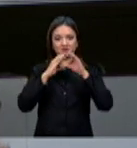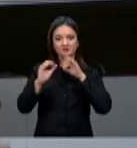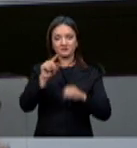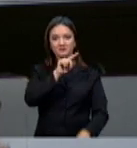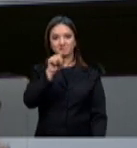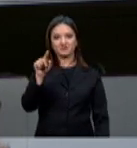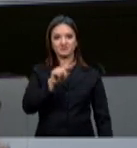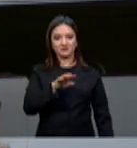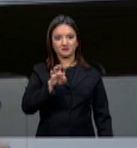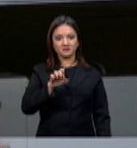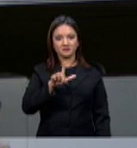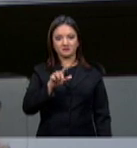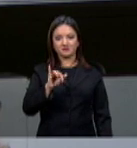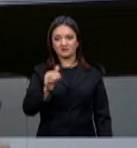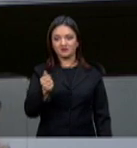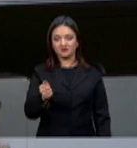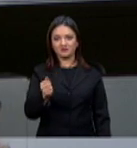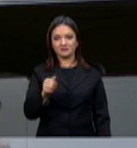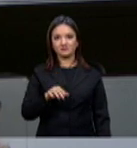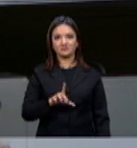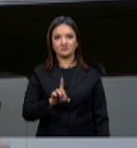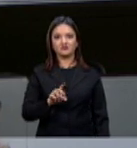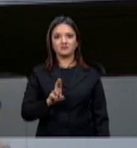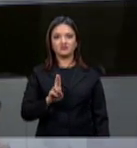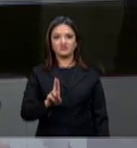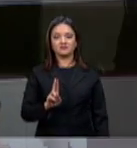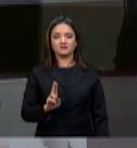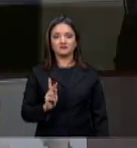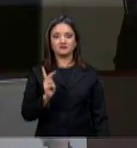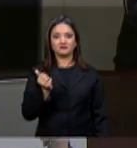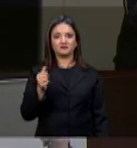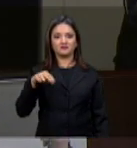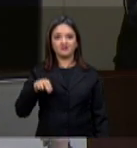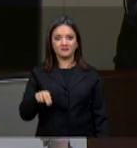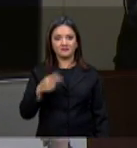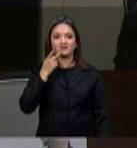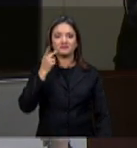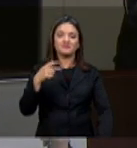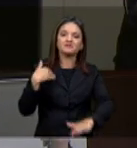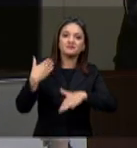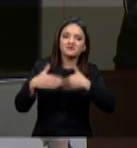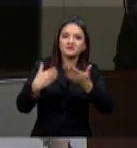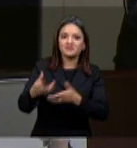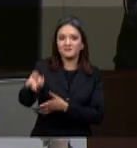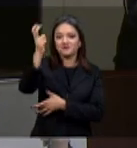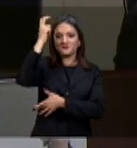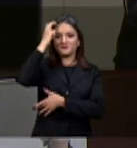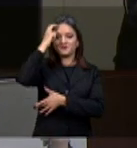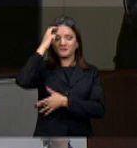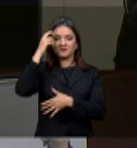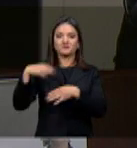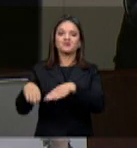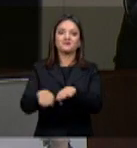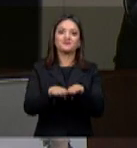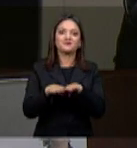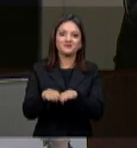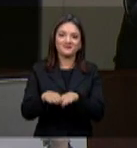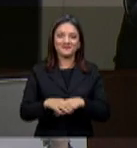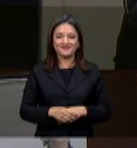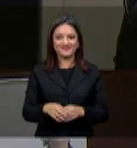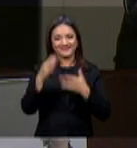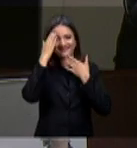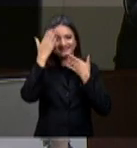a construção cultural da igualdade. Muito obrigada, muito obrigada. Zélia Duncan está sentada